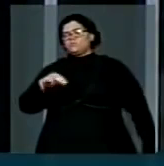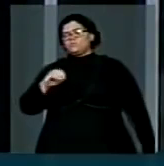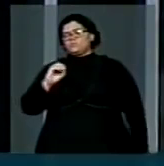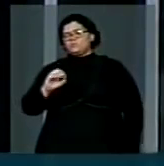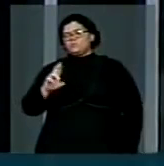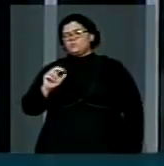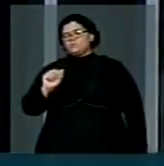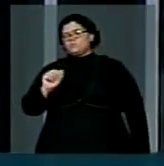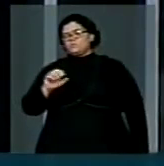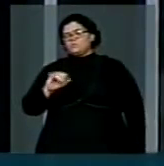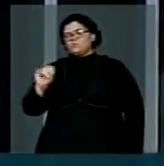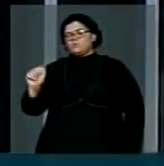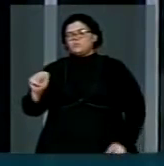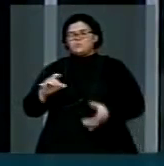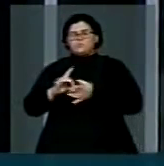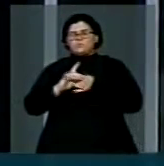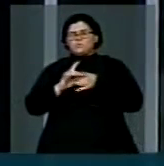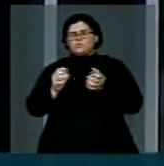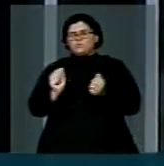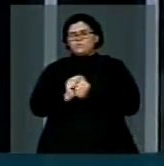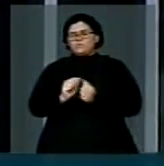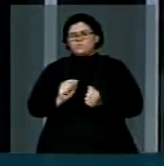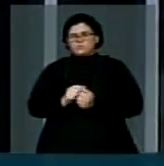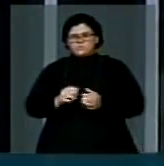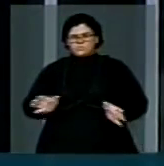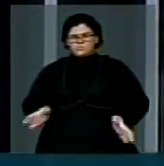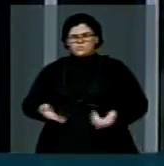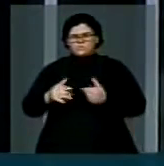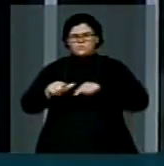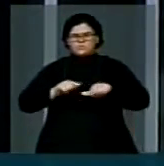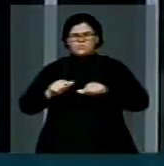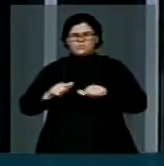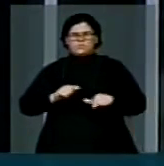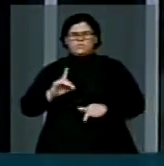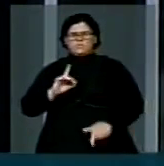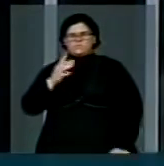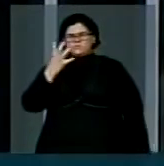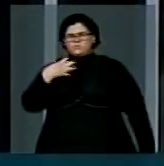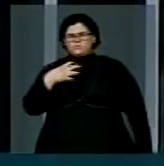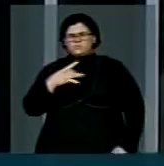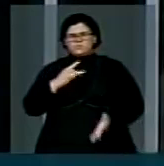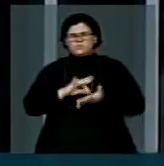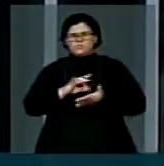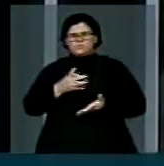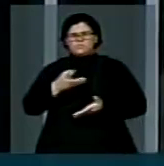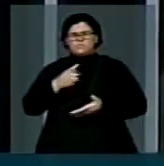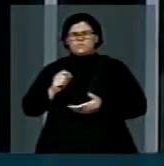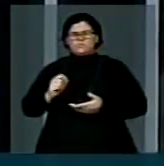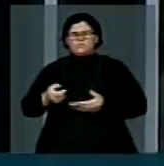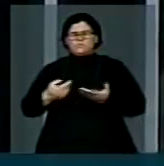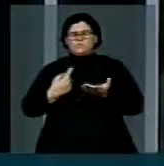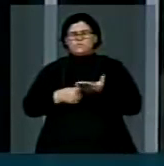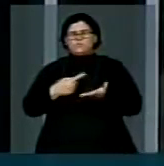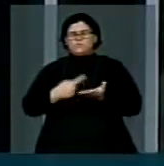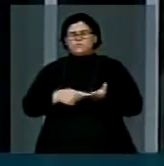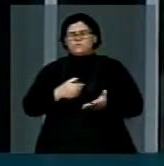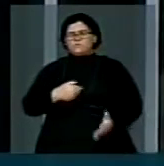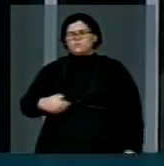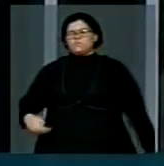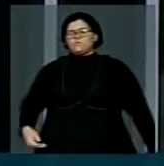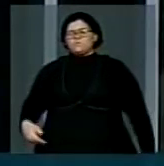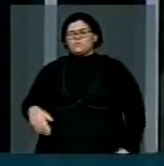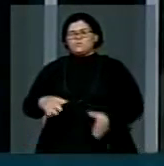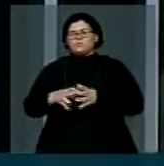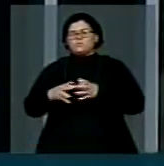de um país. A promoção do trabalho decente requer, necessariamente, a participação e o compromisso do governo com